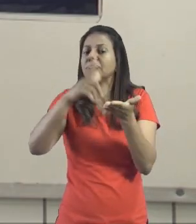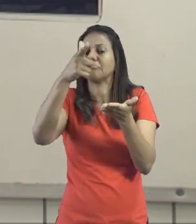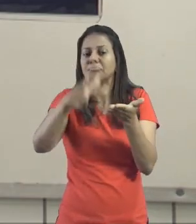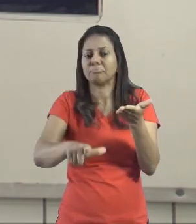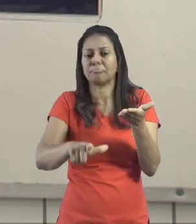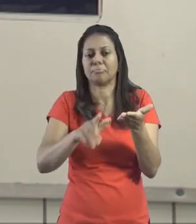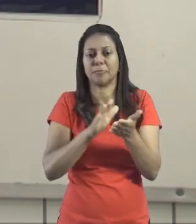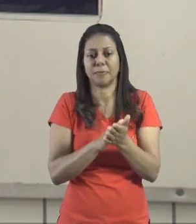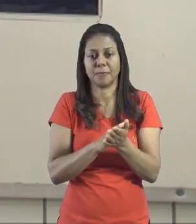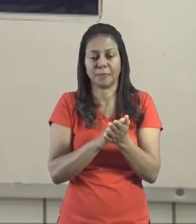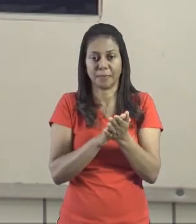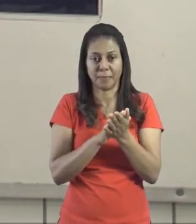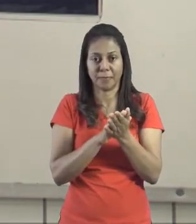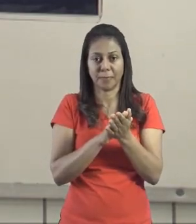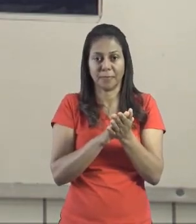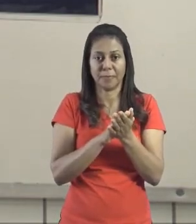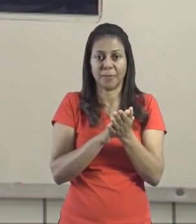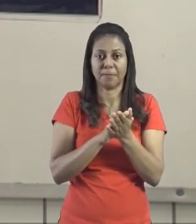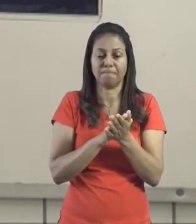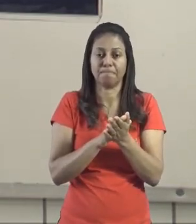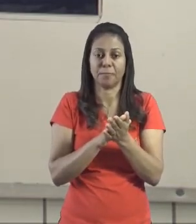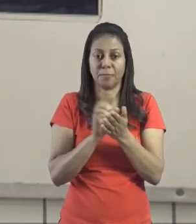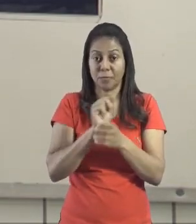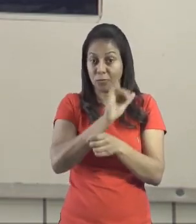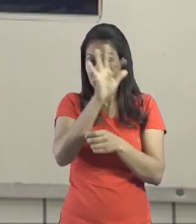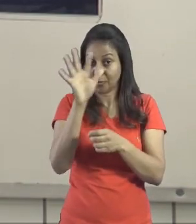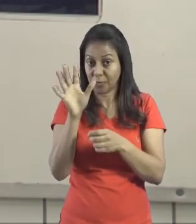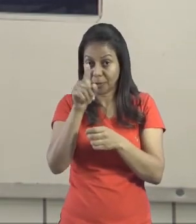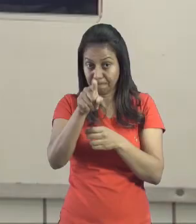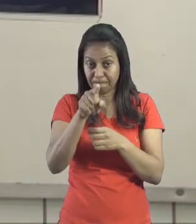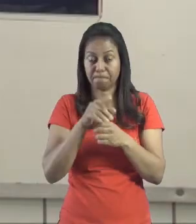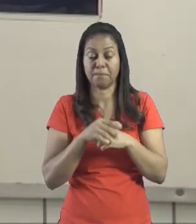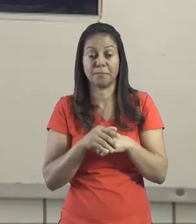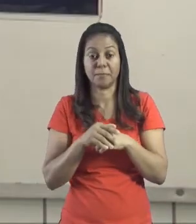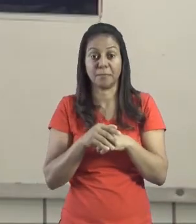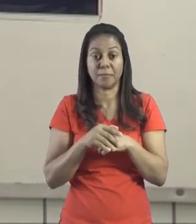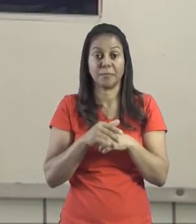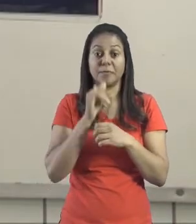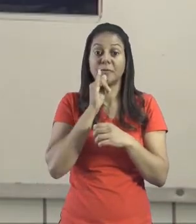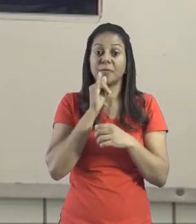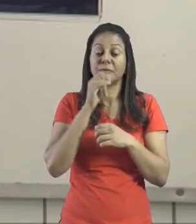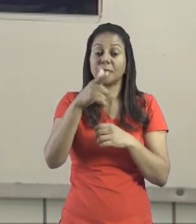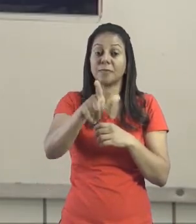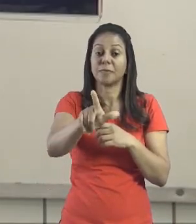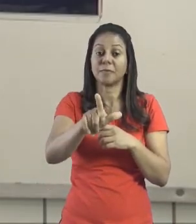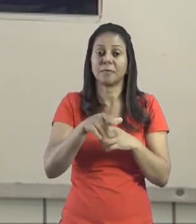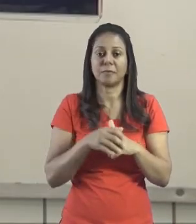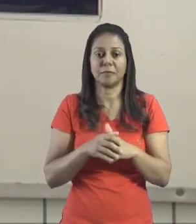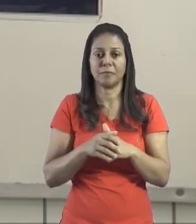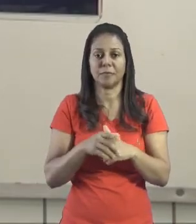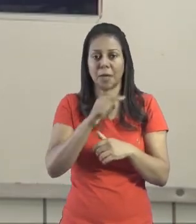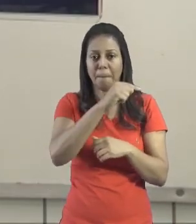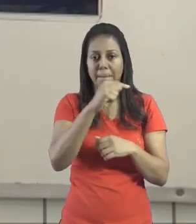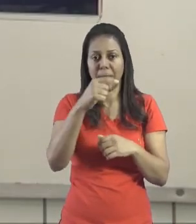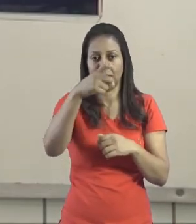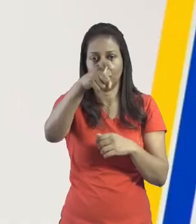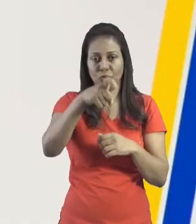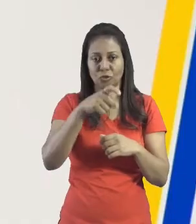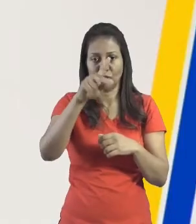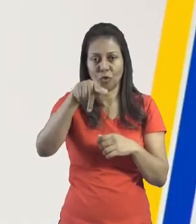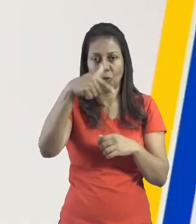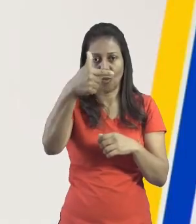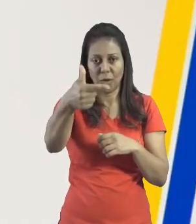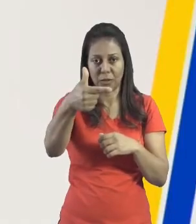ficar ou tentar que fique mais claro para vocês. O outro exemplo é o seguinte. Menos x²